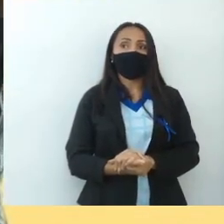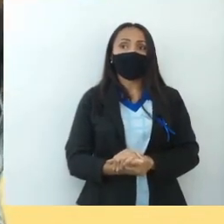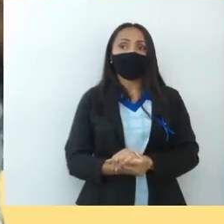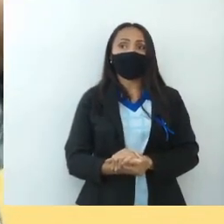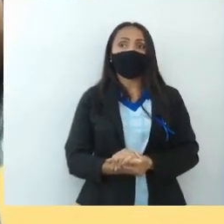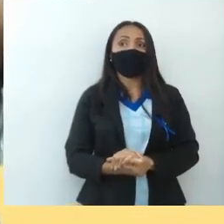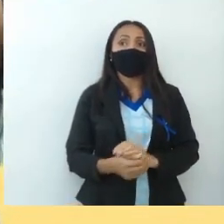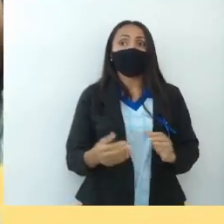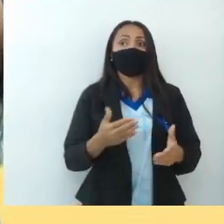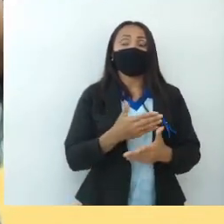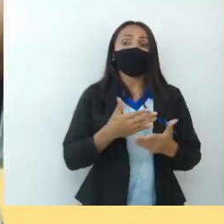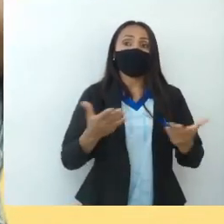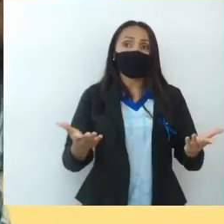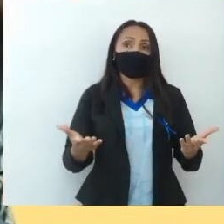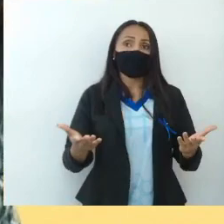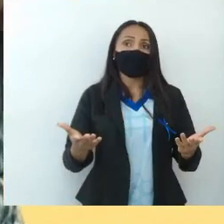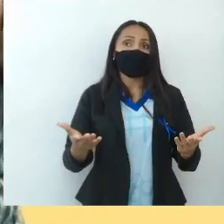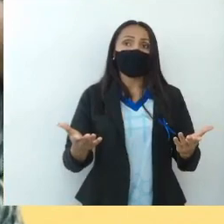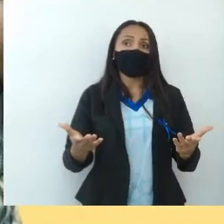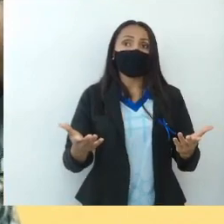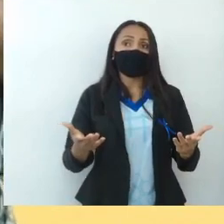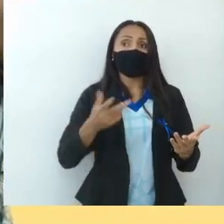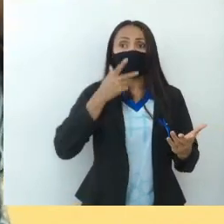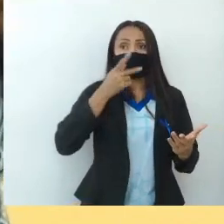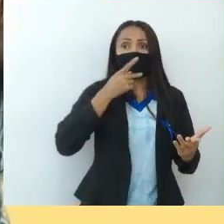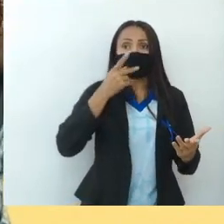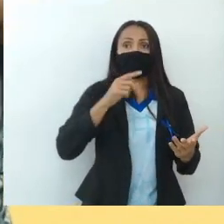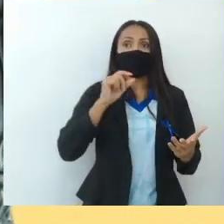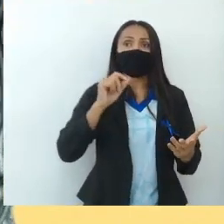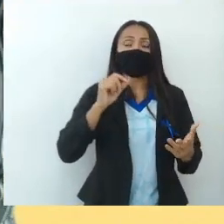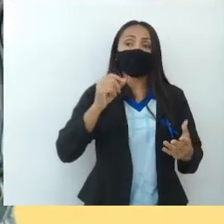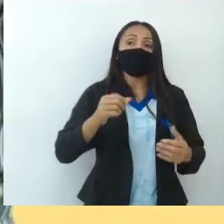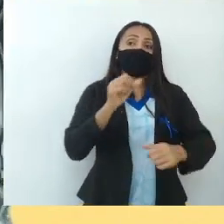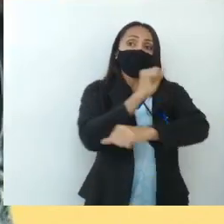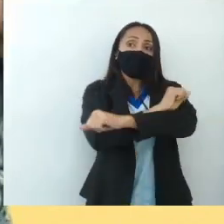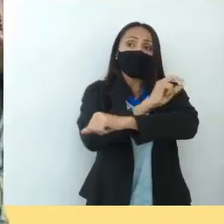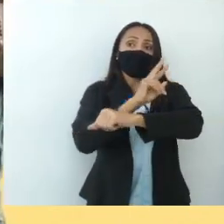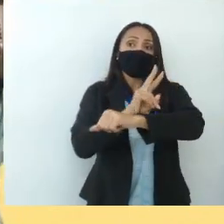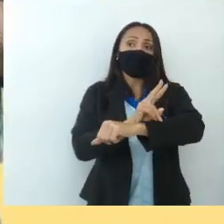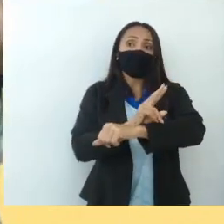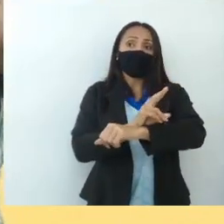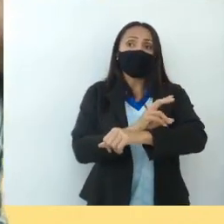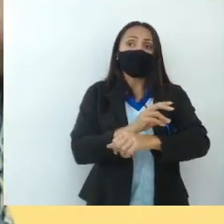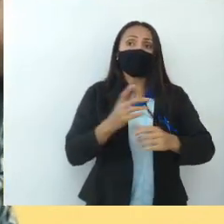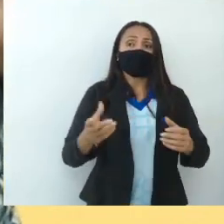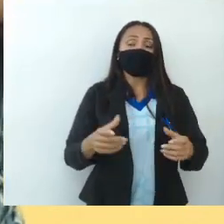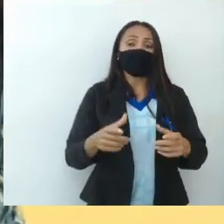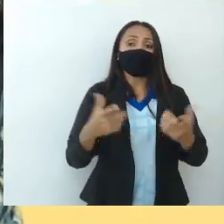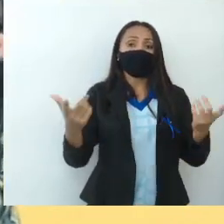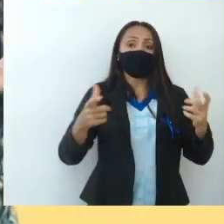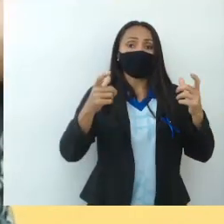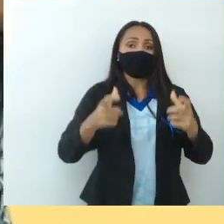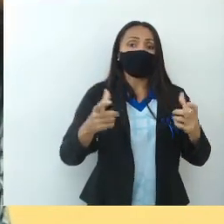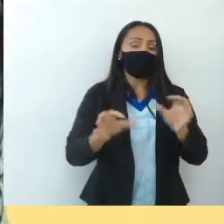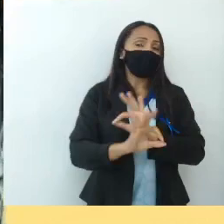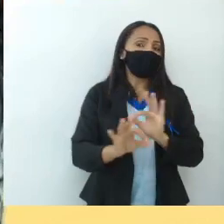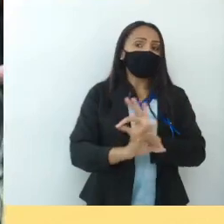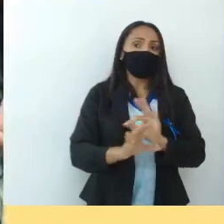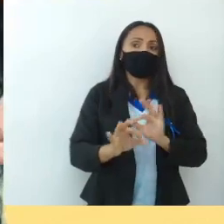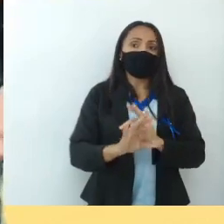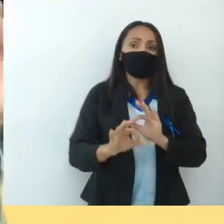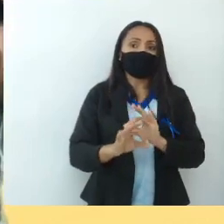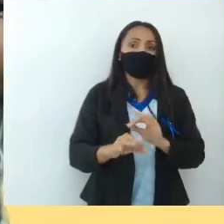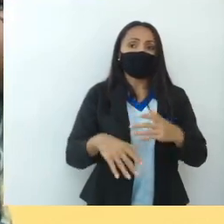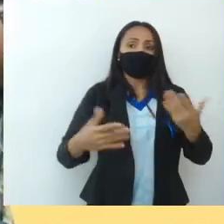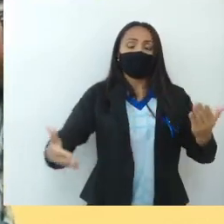sem um autor desconhecido, que diz assim: é uma avenida que liga lugar nenhum para canto nenhum. Foi isso que saiu, inclusive, em